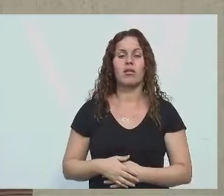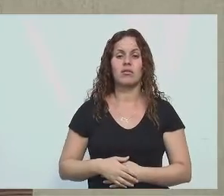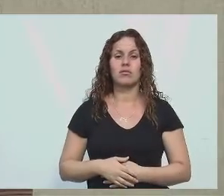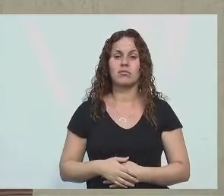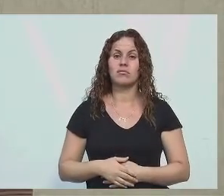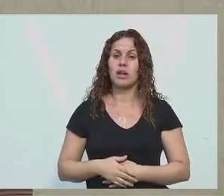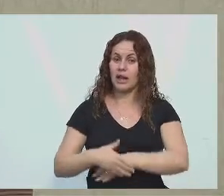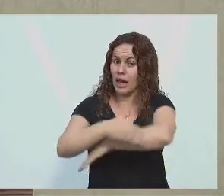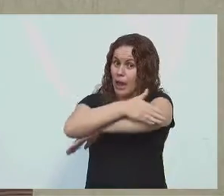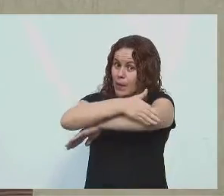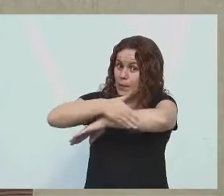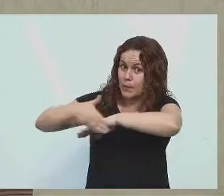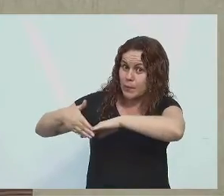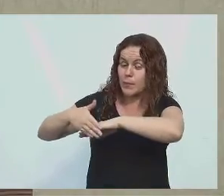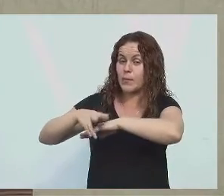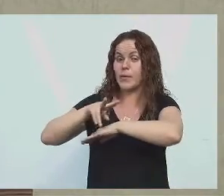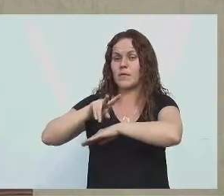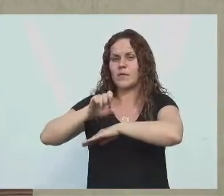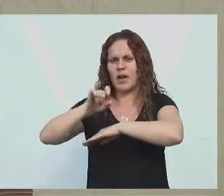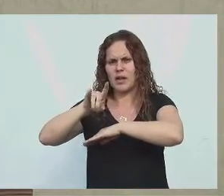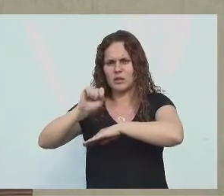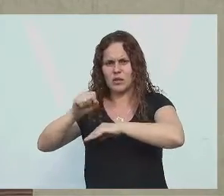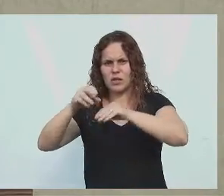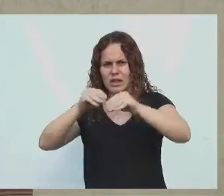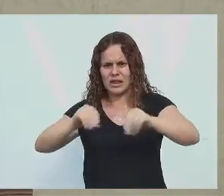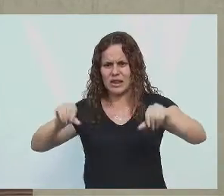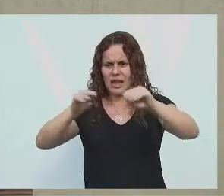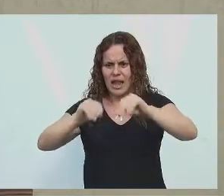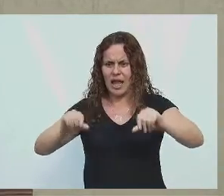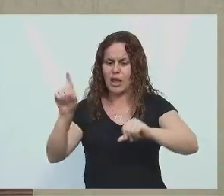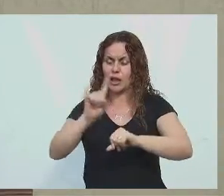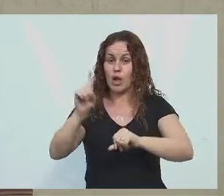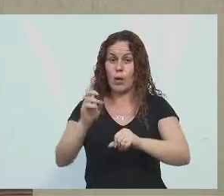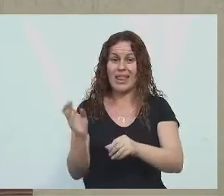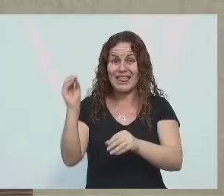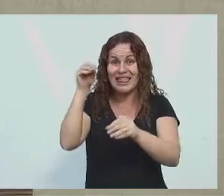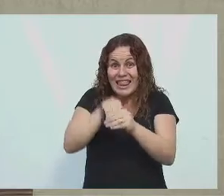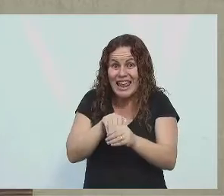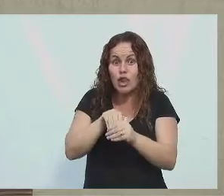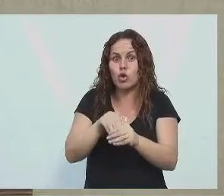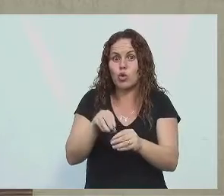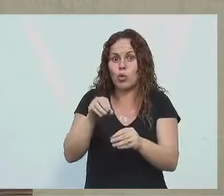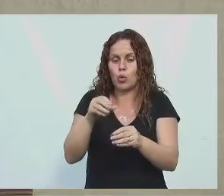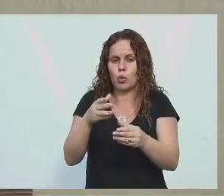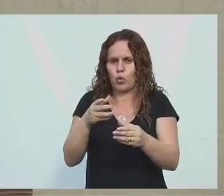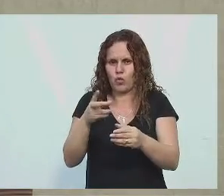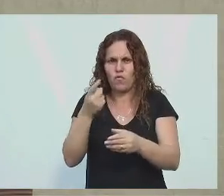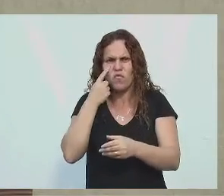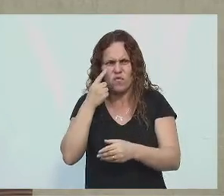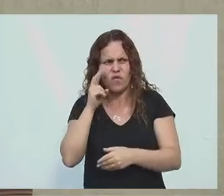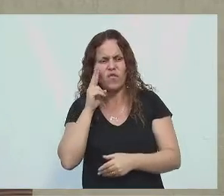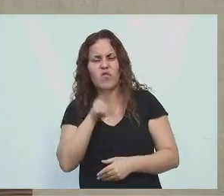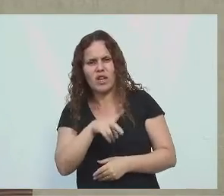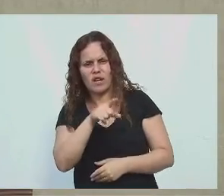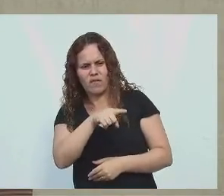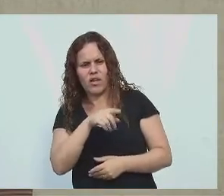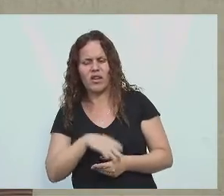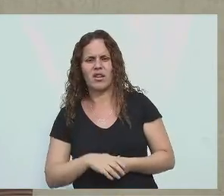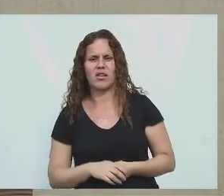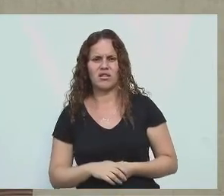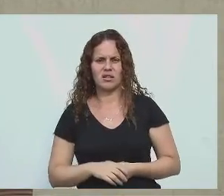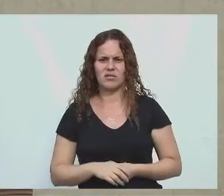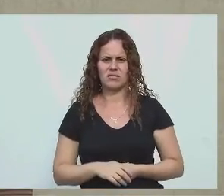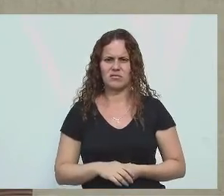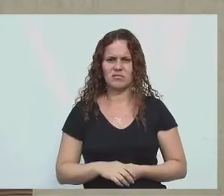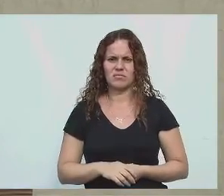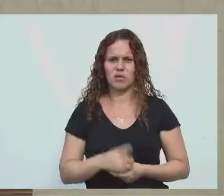Sol, mas não é a estrada de terra, é dentro das Coelhos. Vai lá para você ver, dá para você tirar mergulho, 30 segundinhos